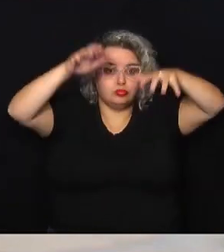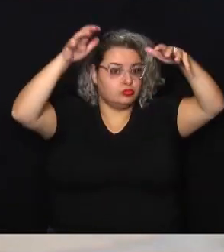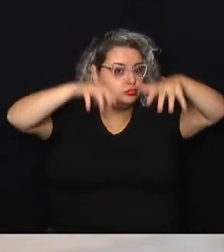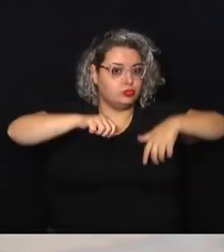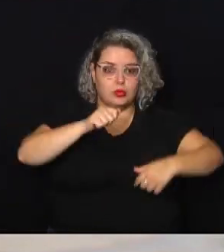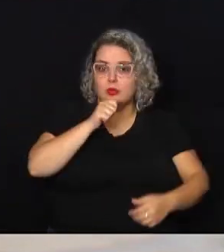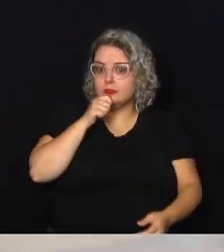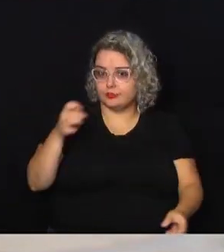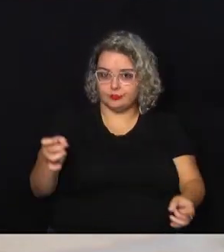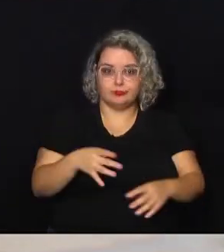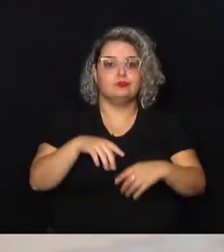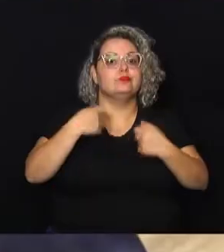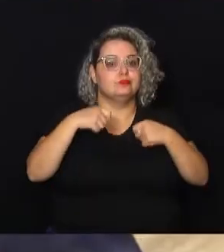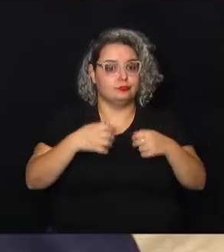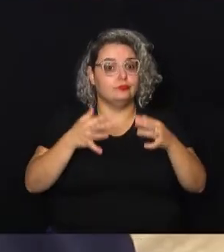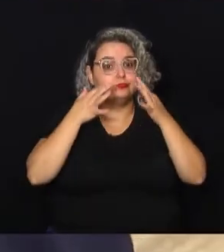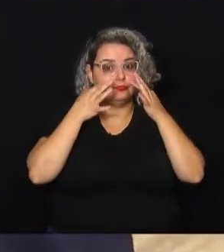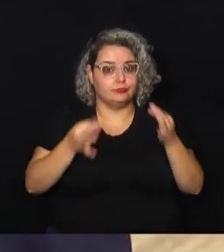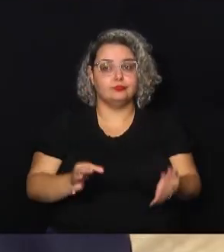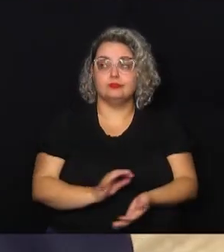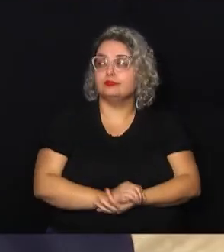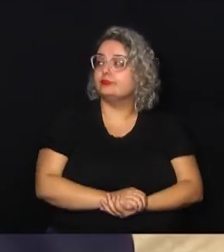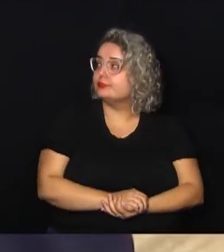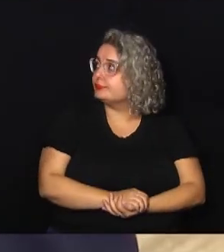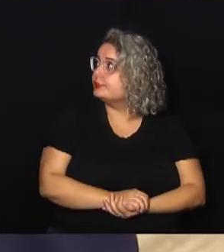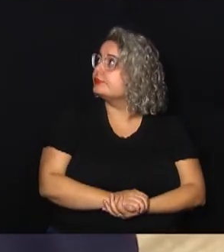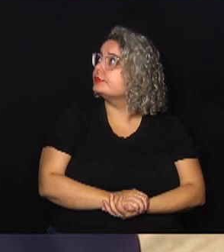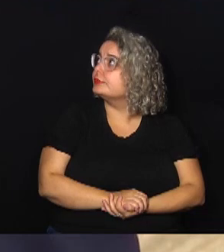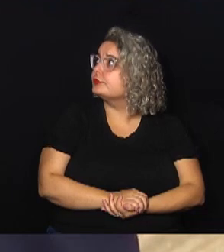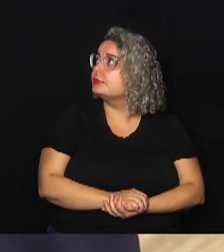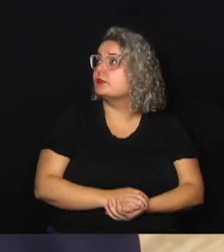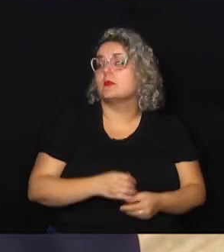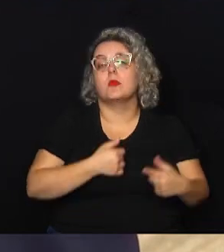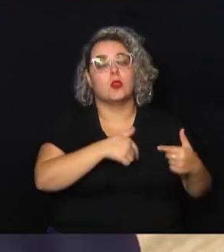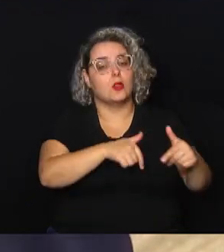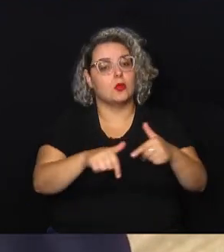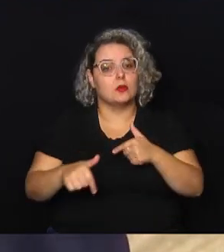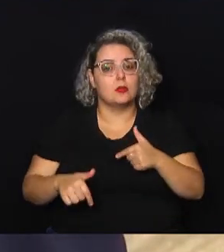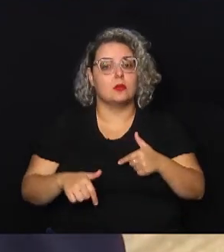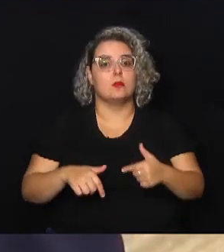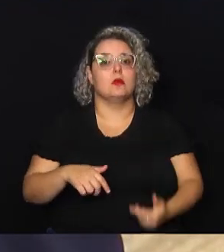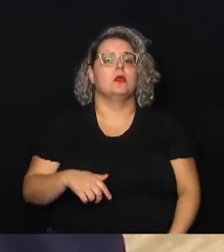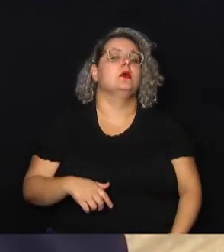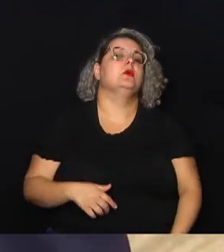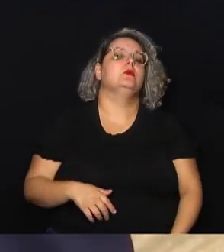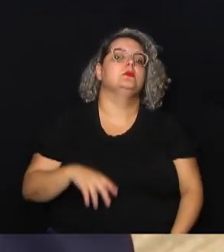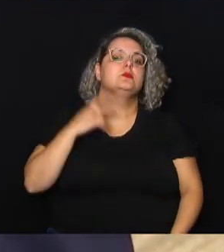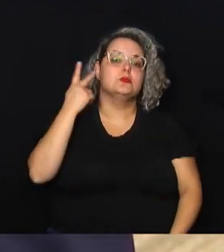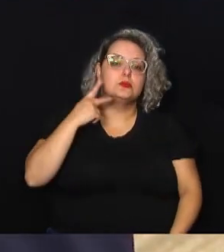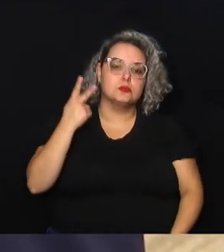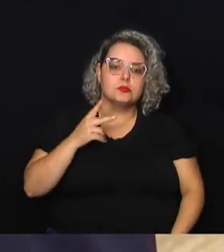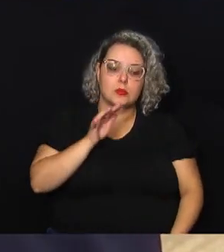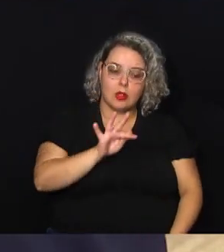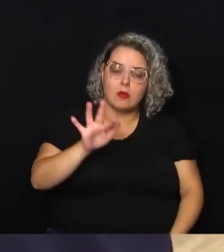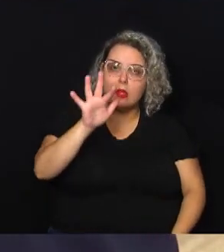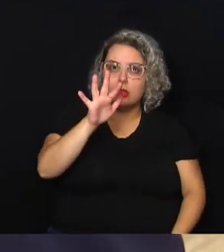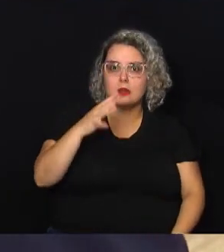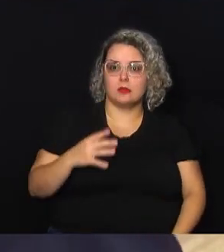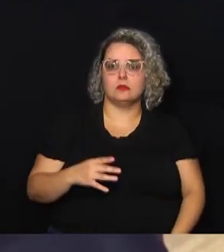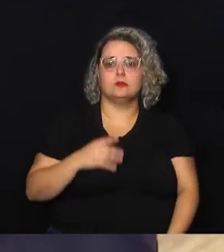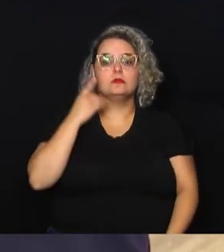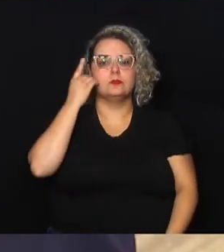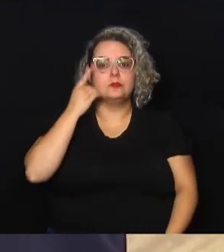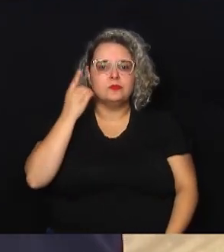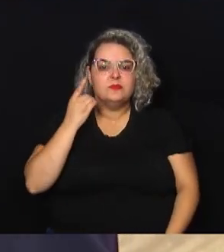e que é necessário Estar atento um trabalho com os parlamentares federais da nossa região e solicitamos ao deputado federal Carlos